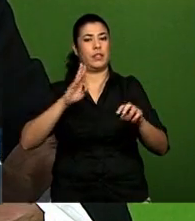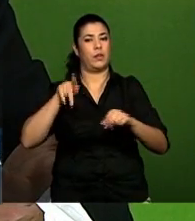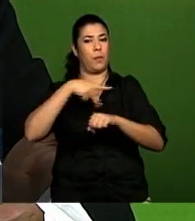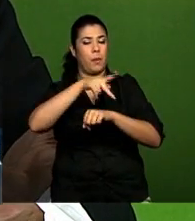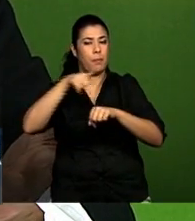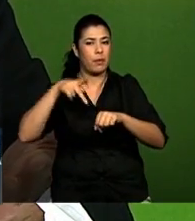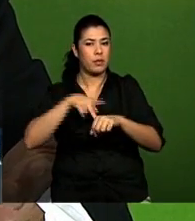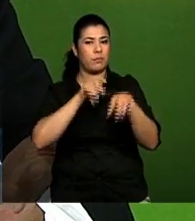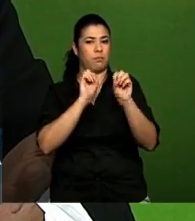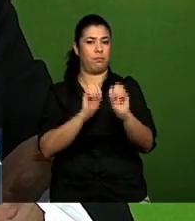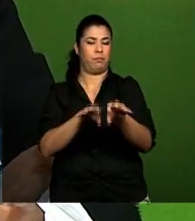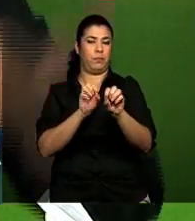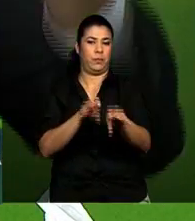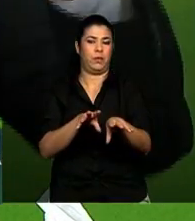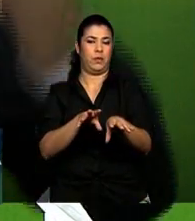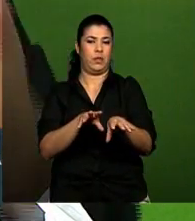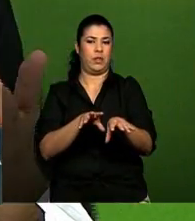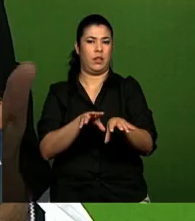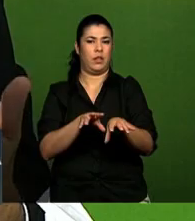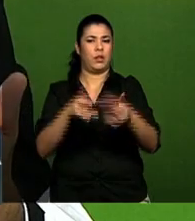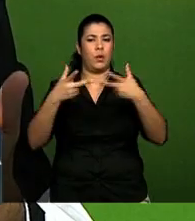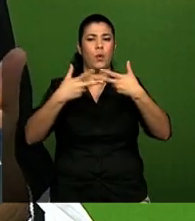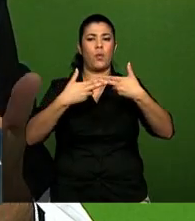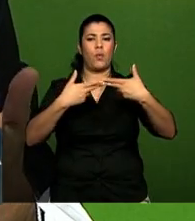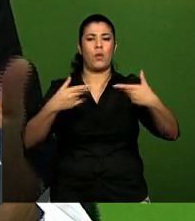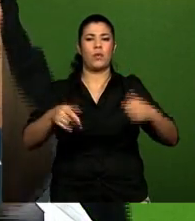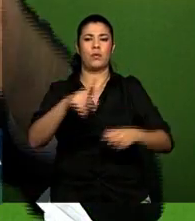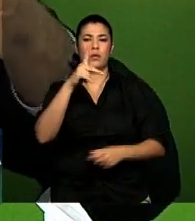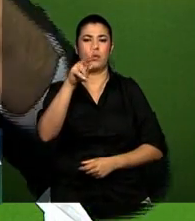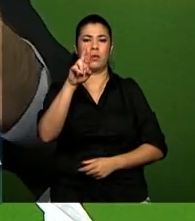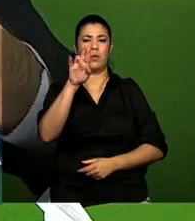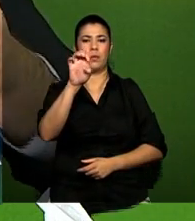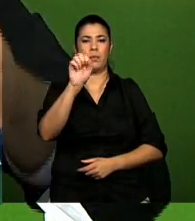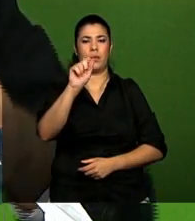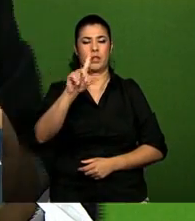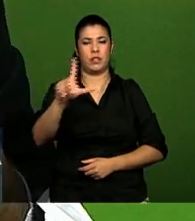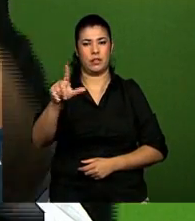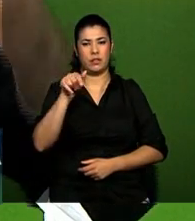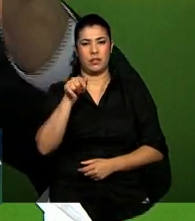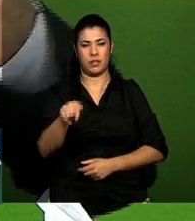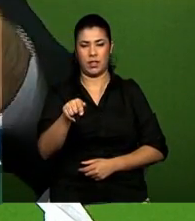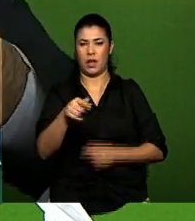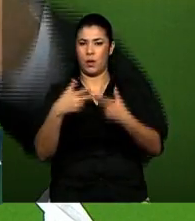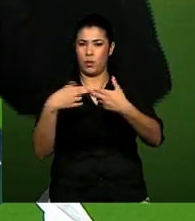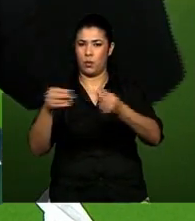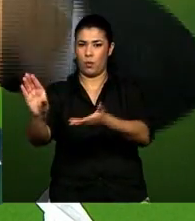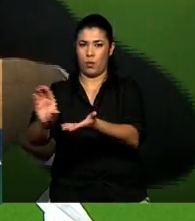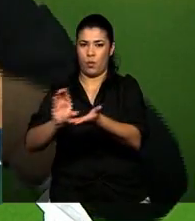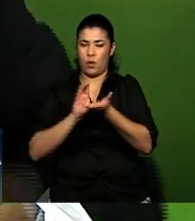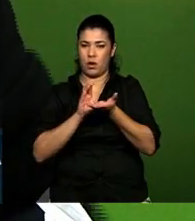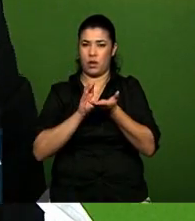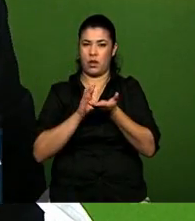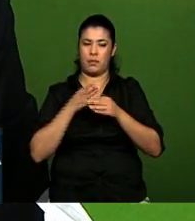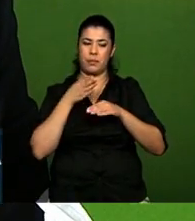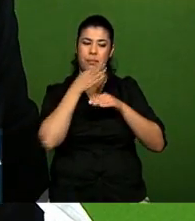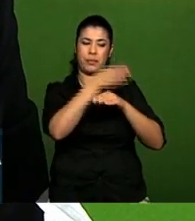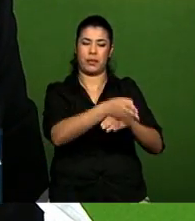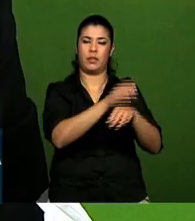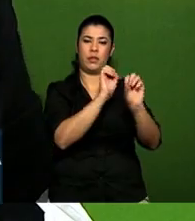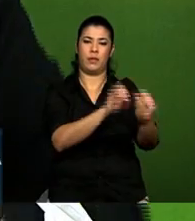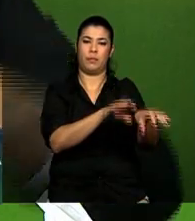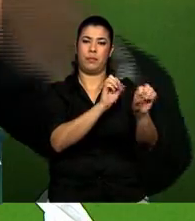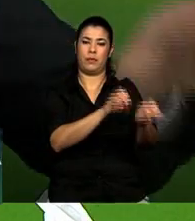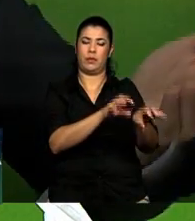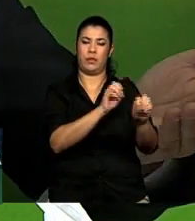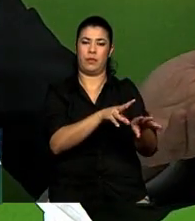pral são recursos reservados em grande parte para serem investidos na estrutura de Educação do nosso